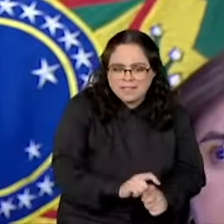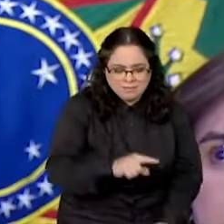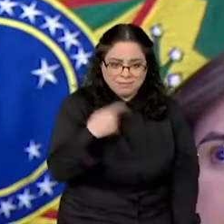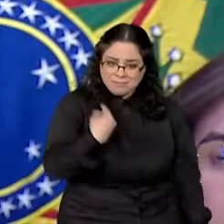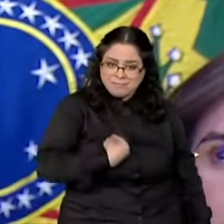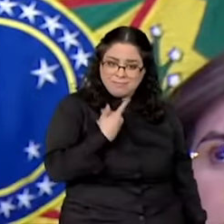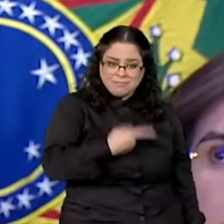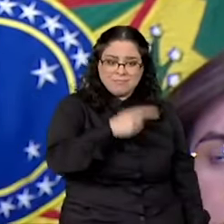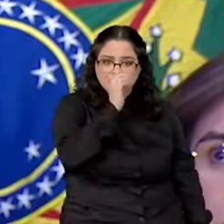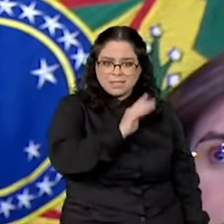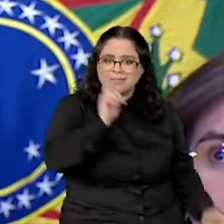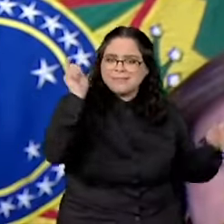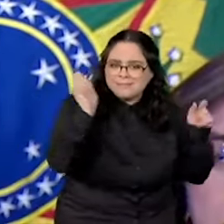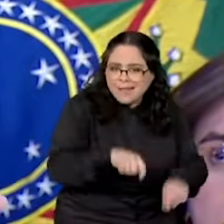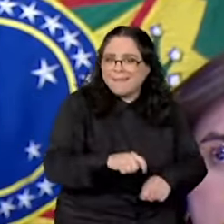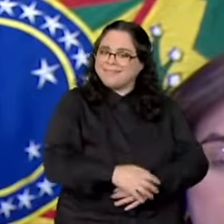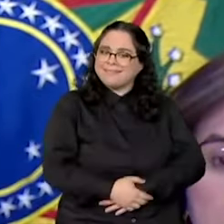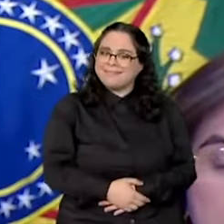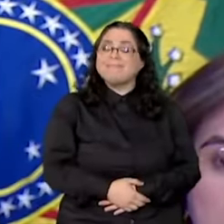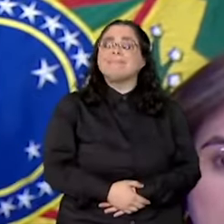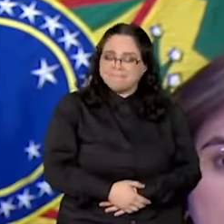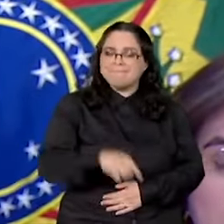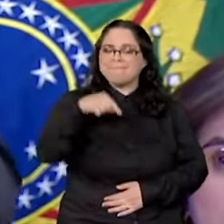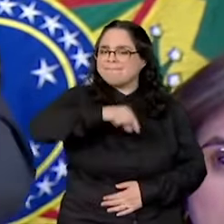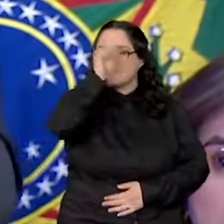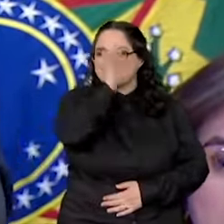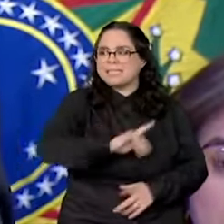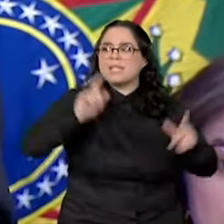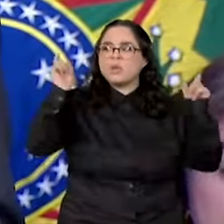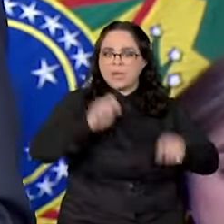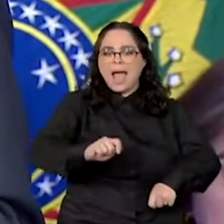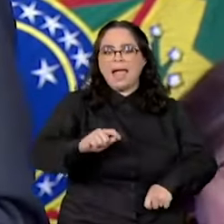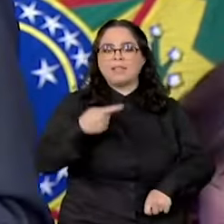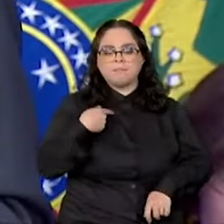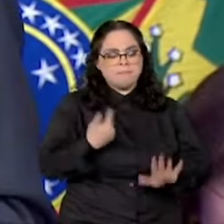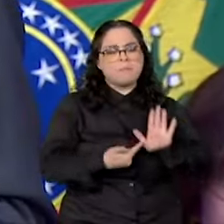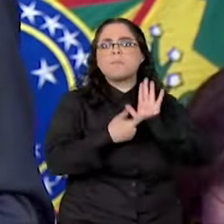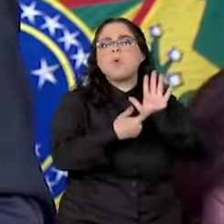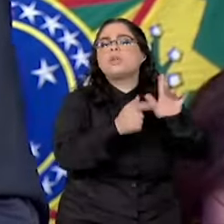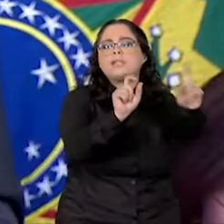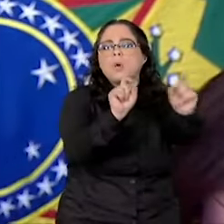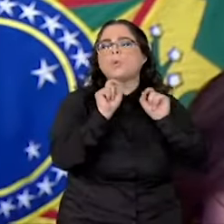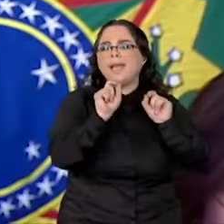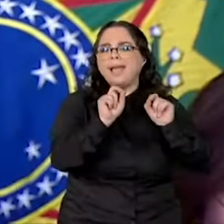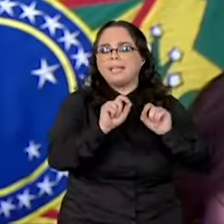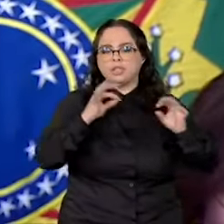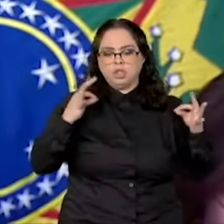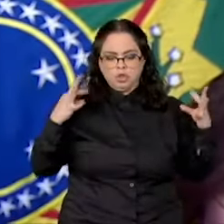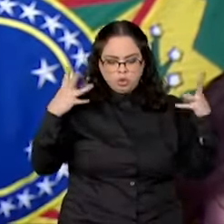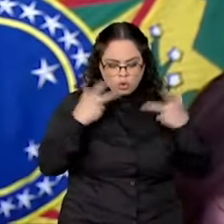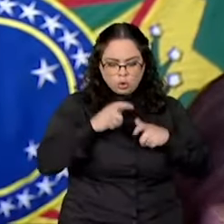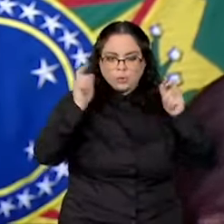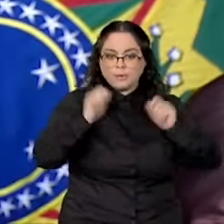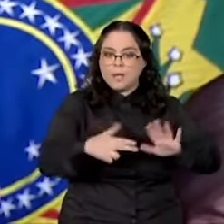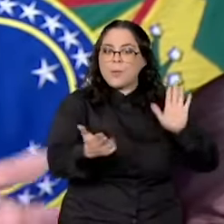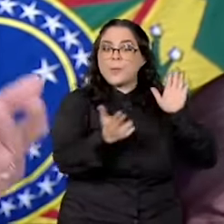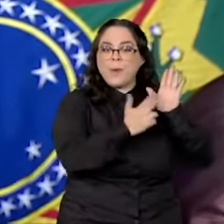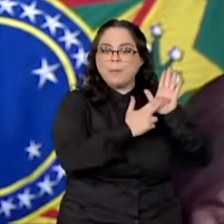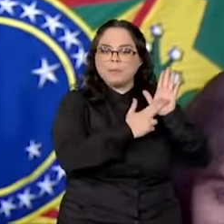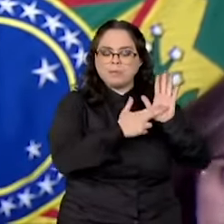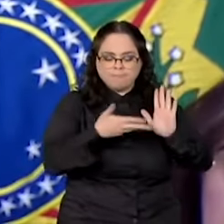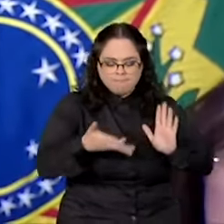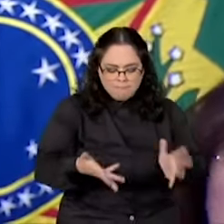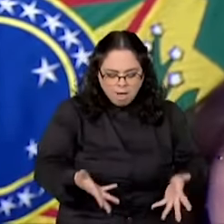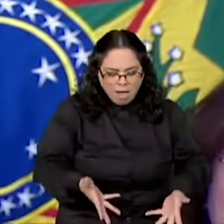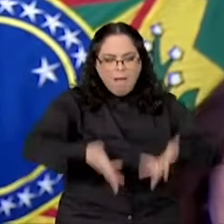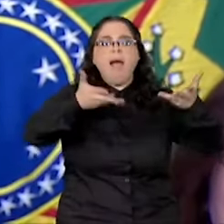nós fazemos. Aqui no Brasil nós fazemos para a gente demonstrar de que todos nós temos um compromisso de reerguer